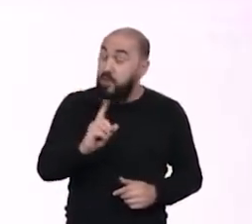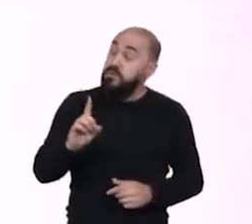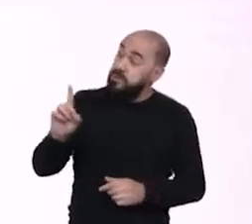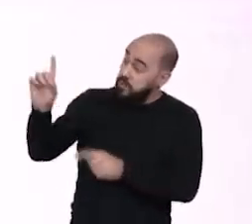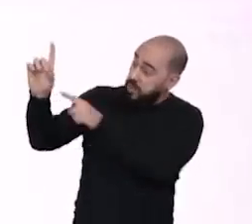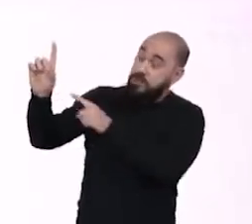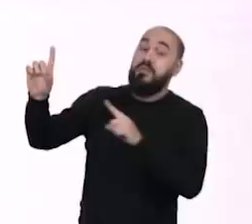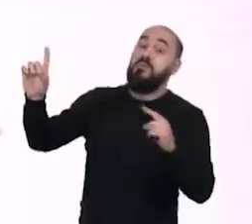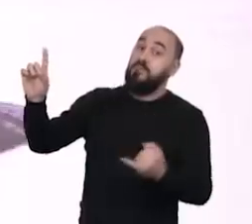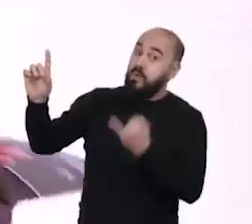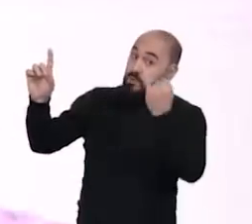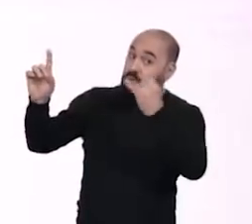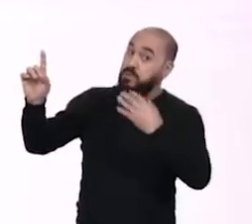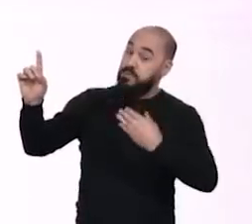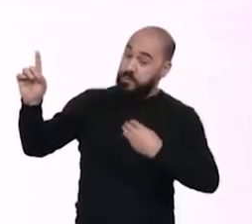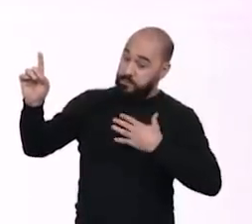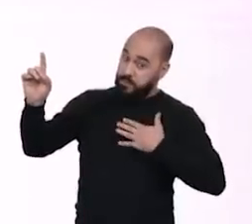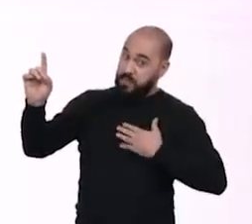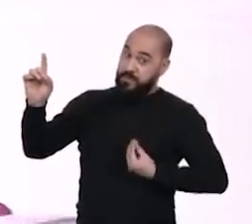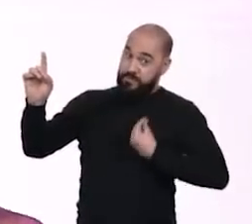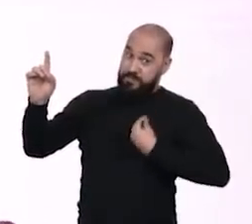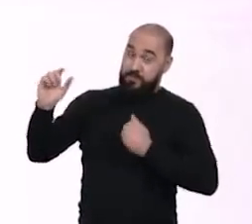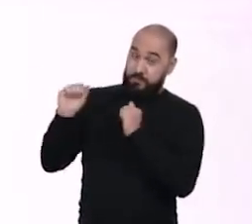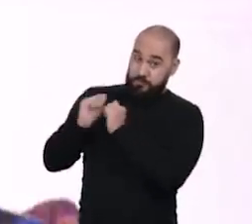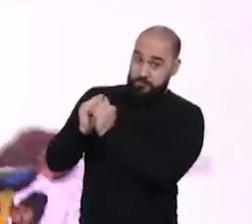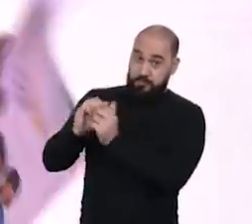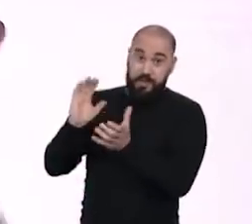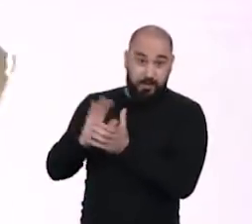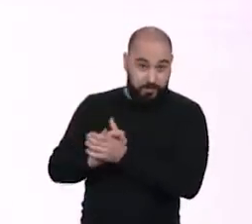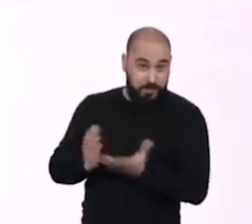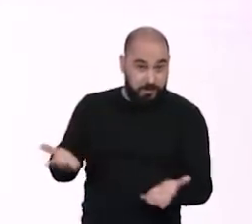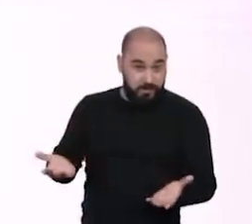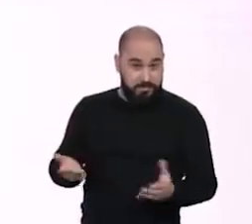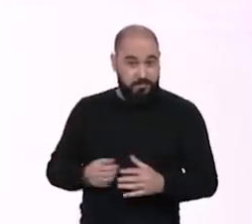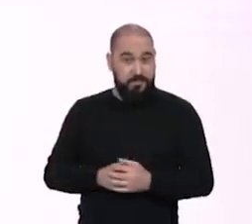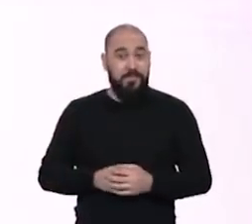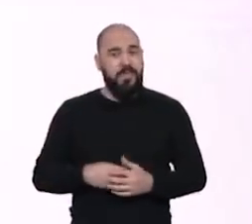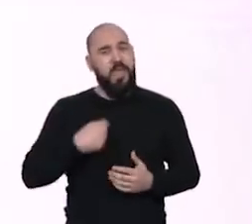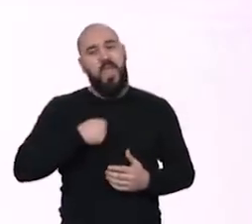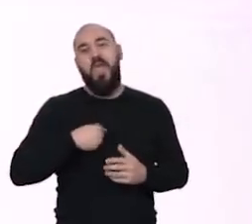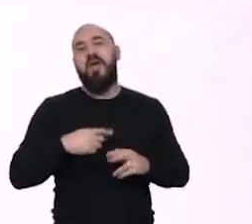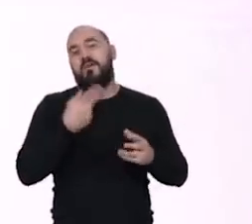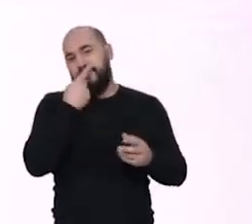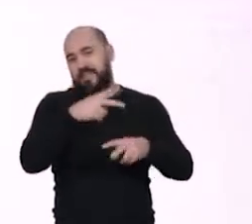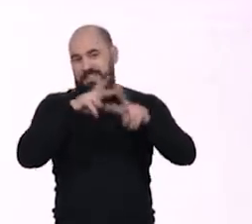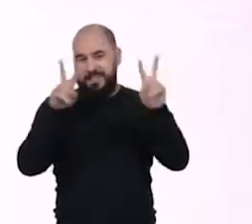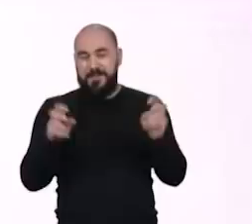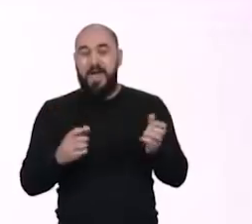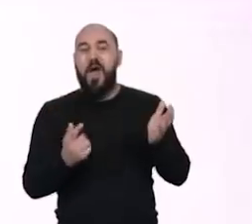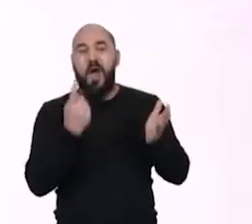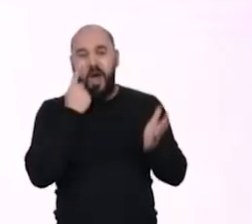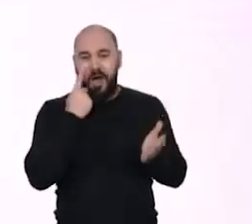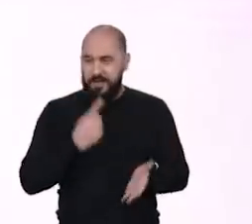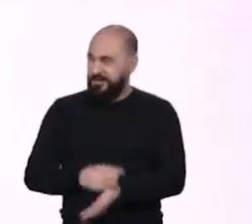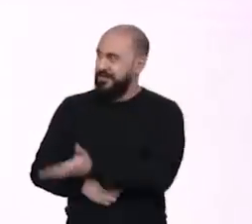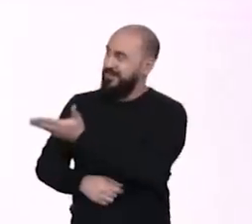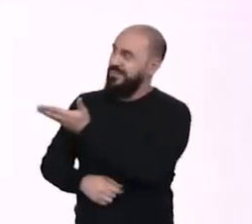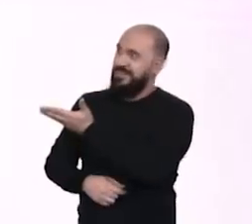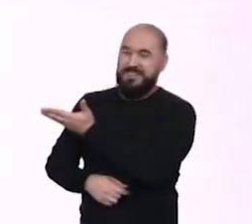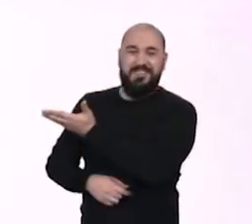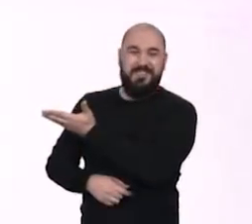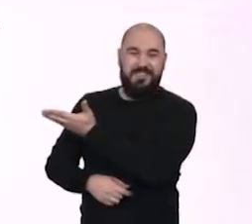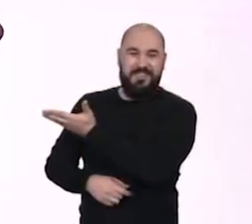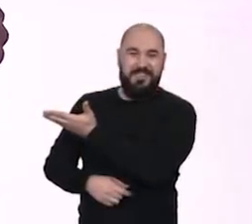o tema desta noite. Mas também, por falar em temas, eu estou aqui nas minhas mãos, aqui com a revista Sentimentos, e